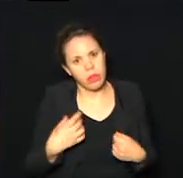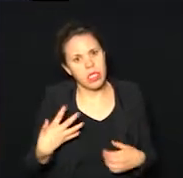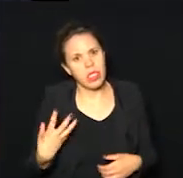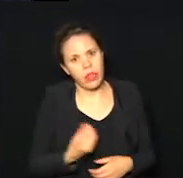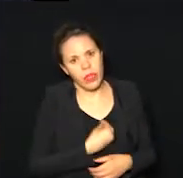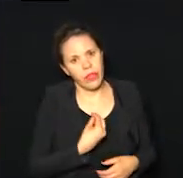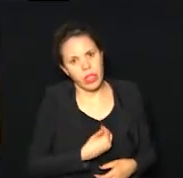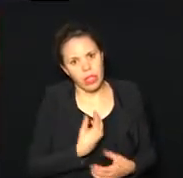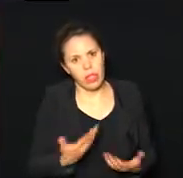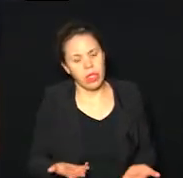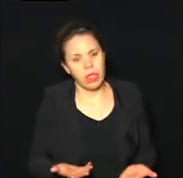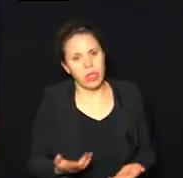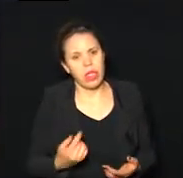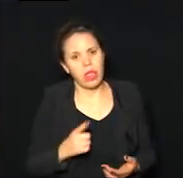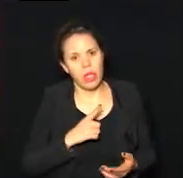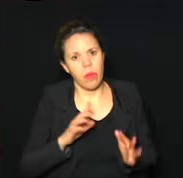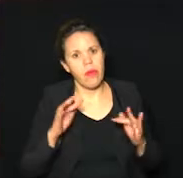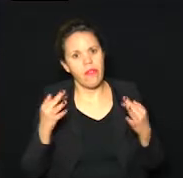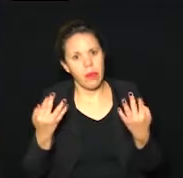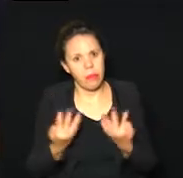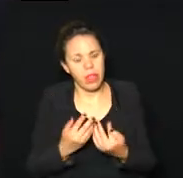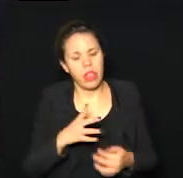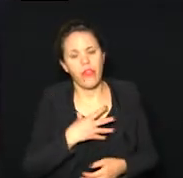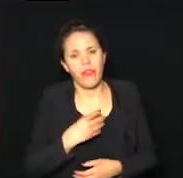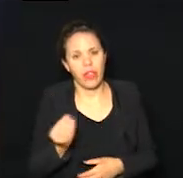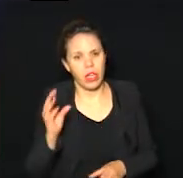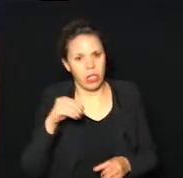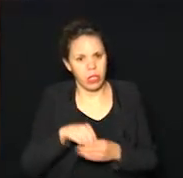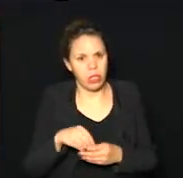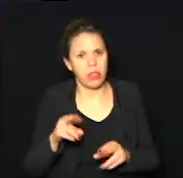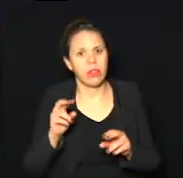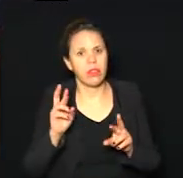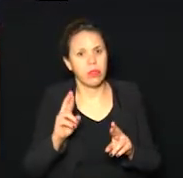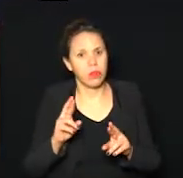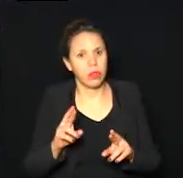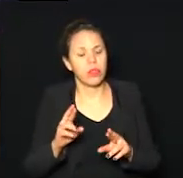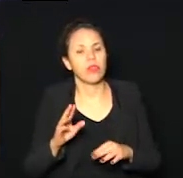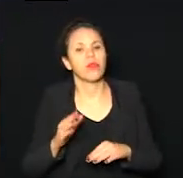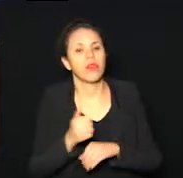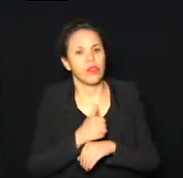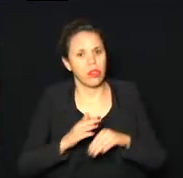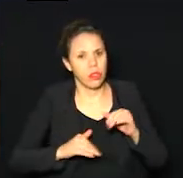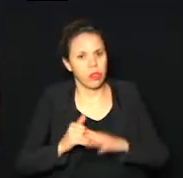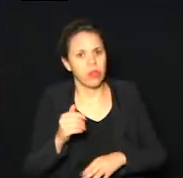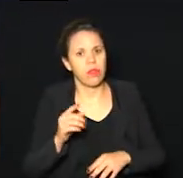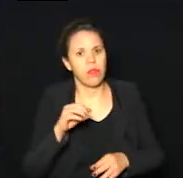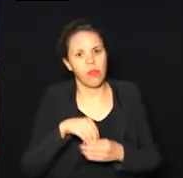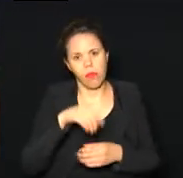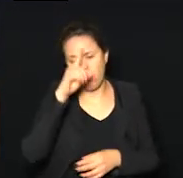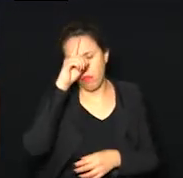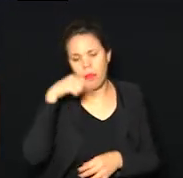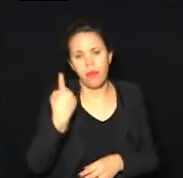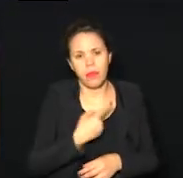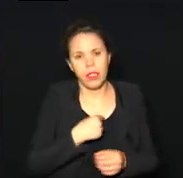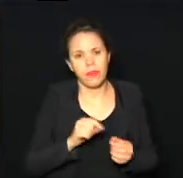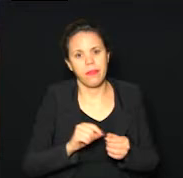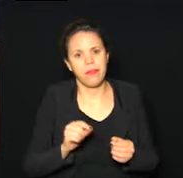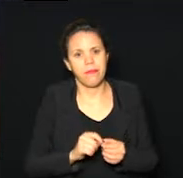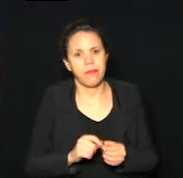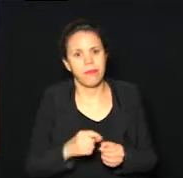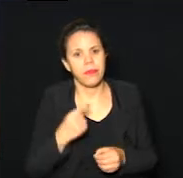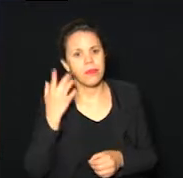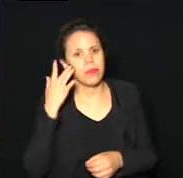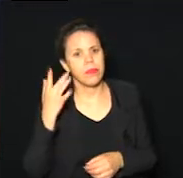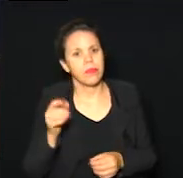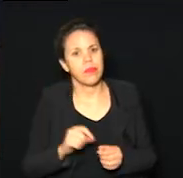nossas vidas, porque tem uma família, tem um filho lá dentro esperando esses profissionais que estão no hospital. E é isso que nós temos que fazer. Eu acho que nós